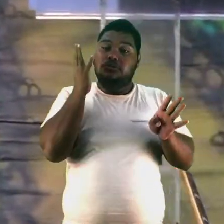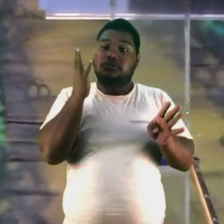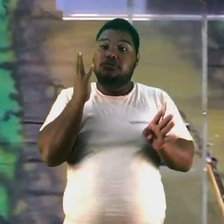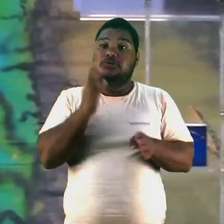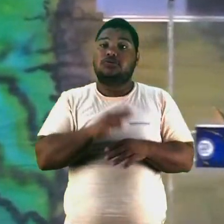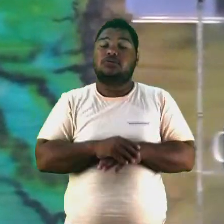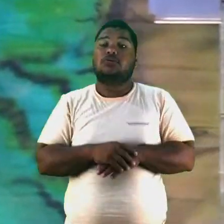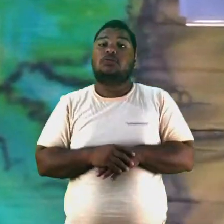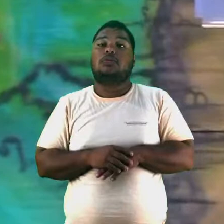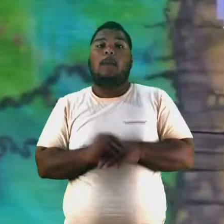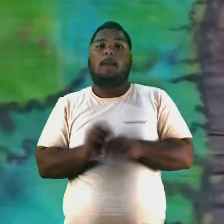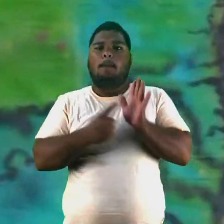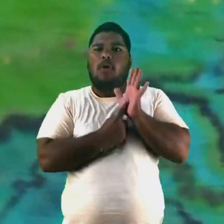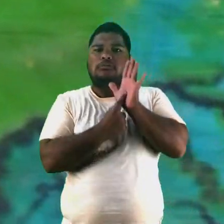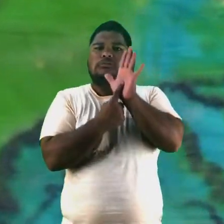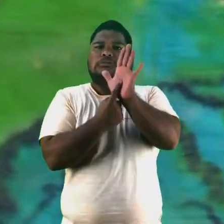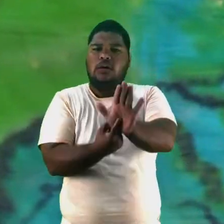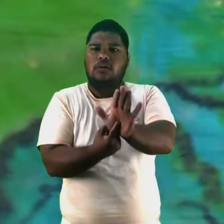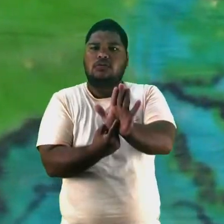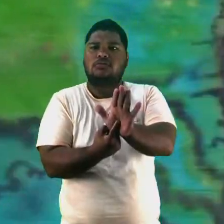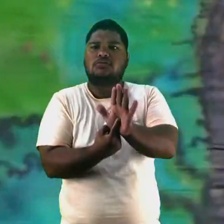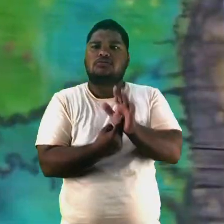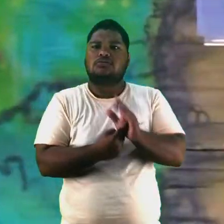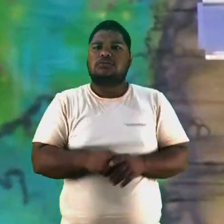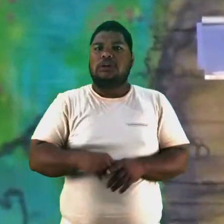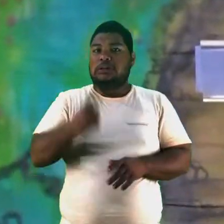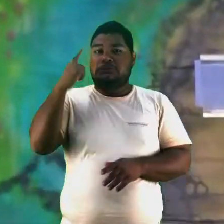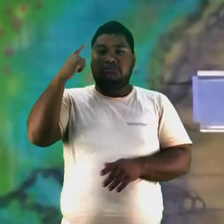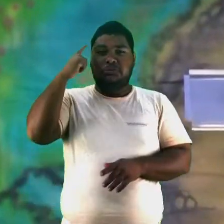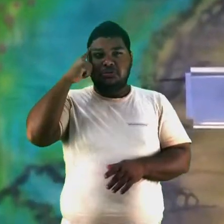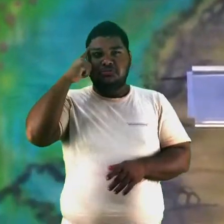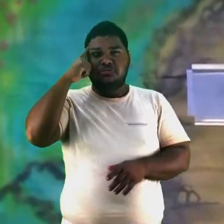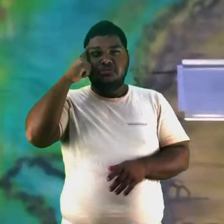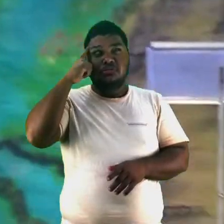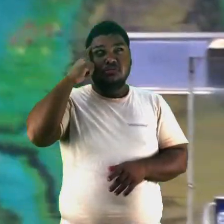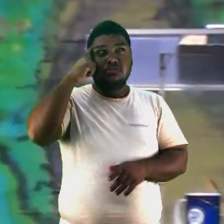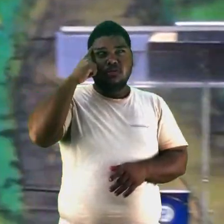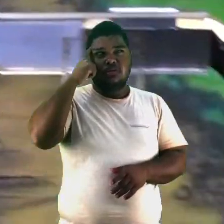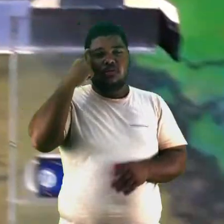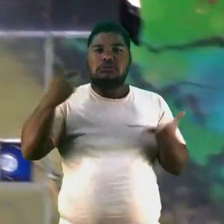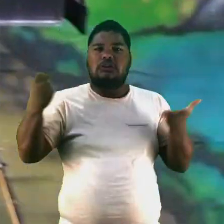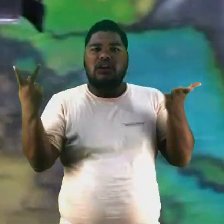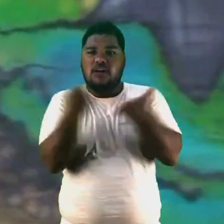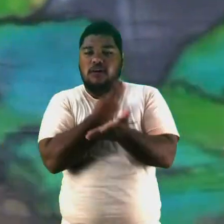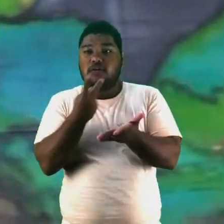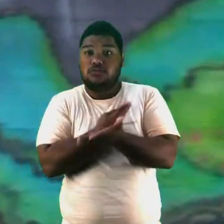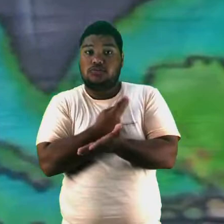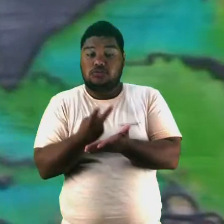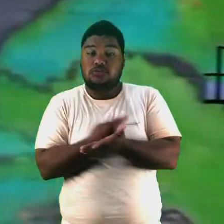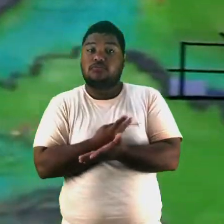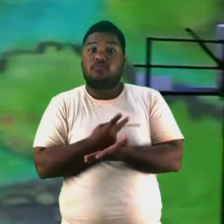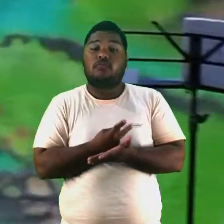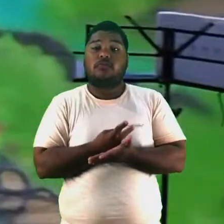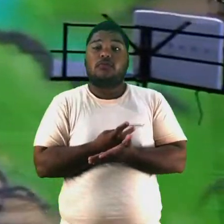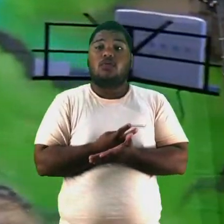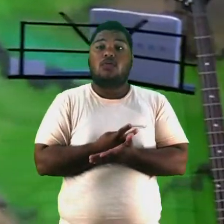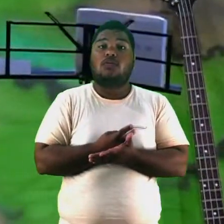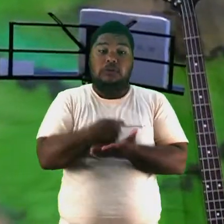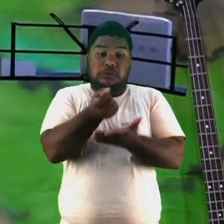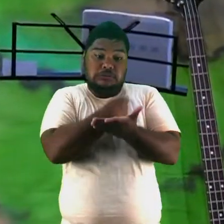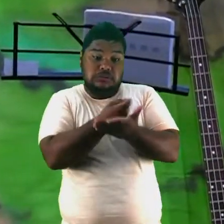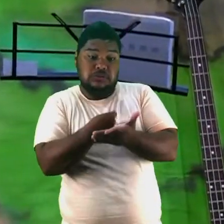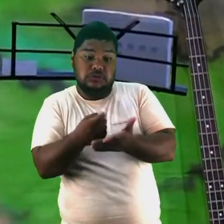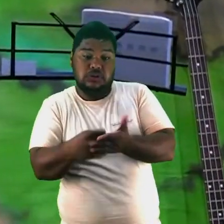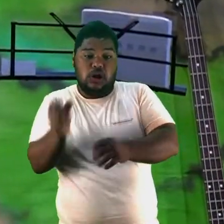eles mostraram que esse pensamento estava errado. Os autores eram judeus na sua